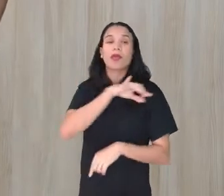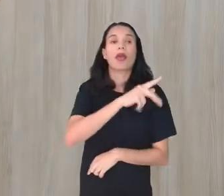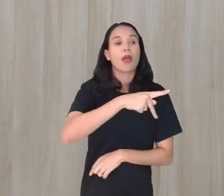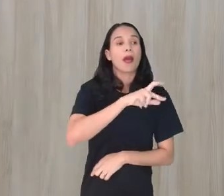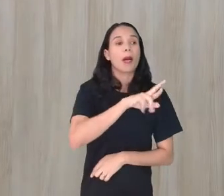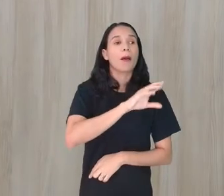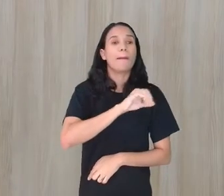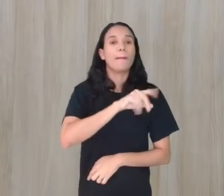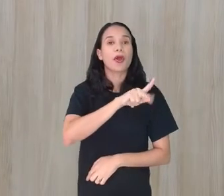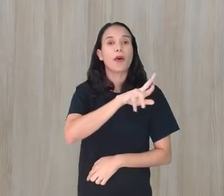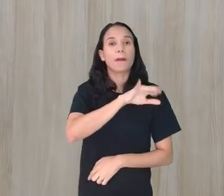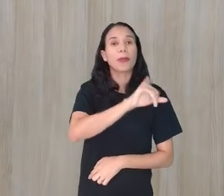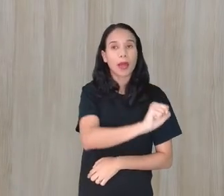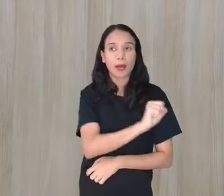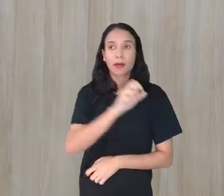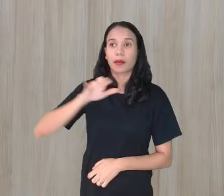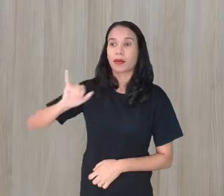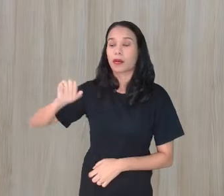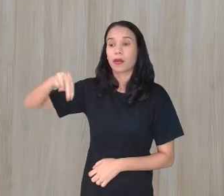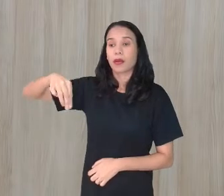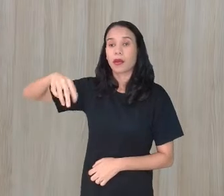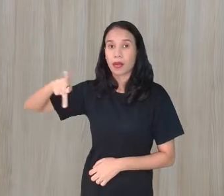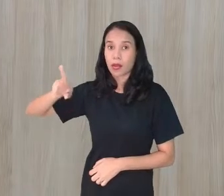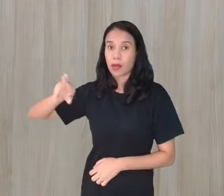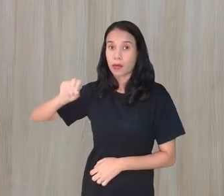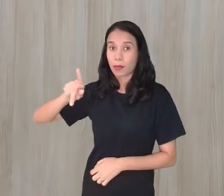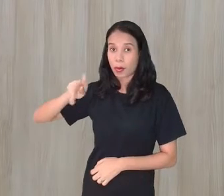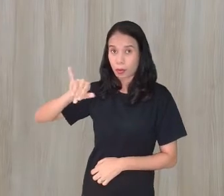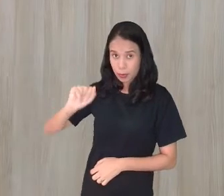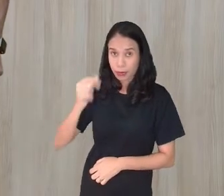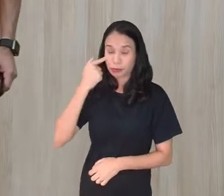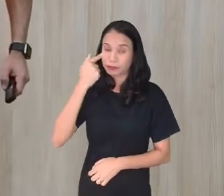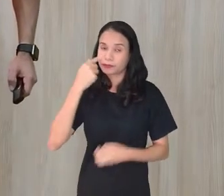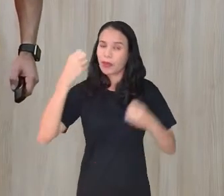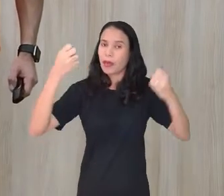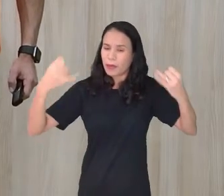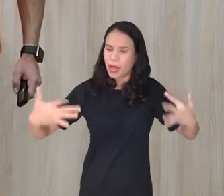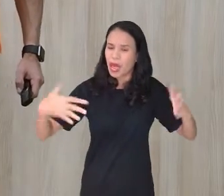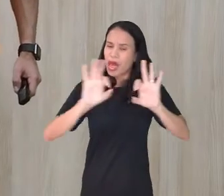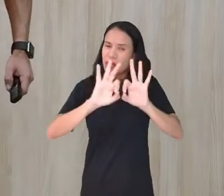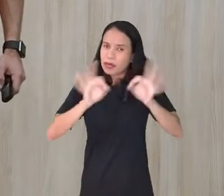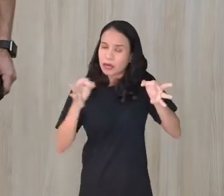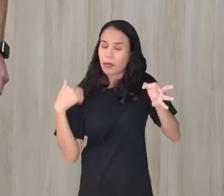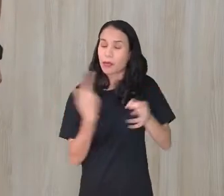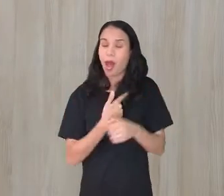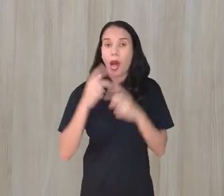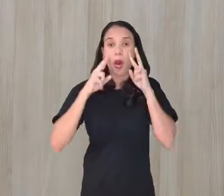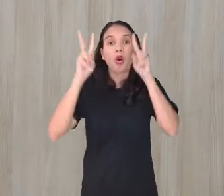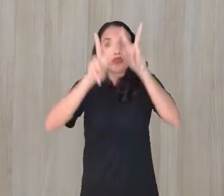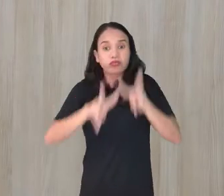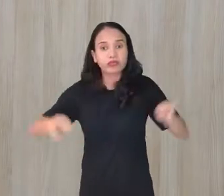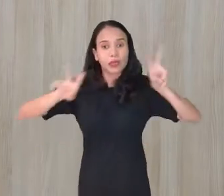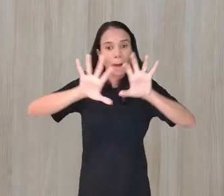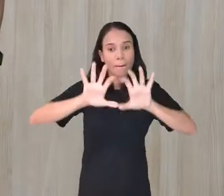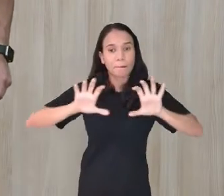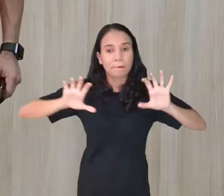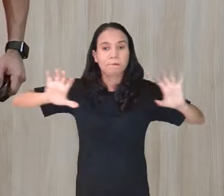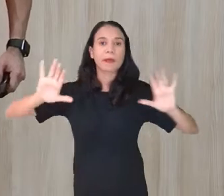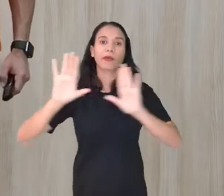Então, a definição ela é bem simples, tá? Mas a partir dela a gente começa a ter aí uma visão de outros